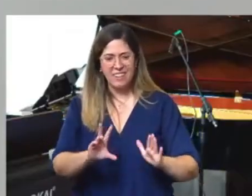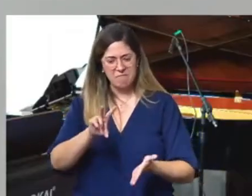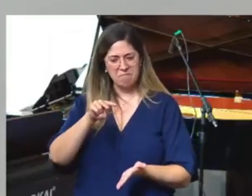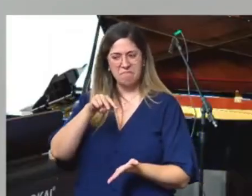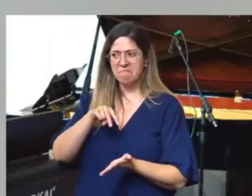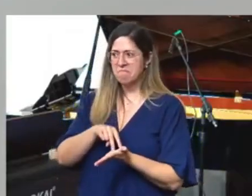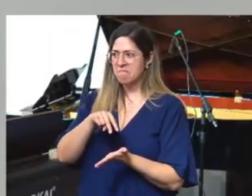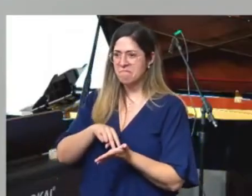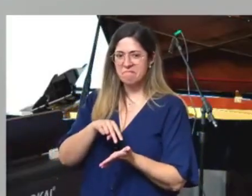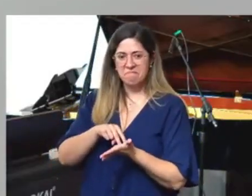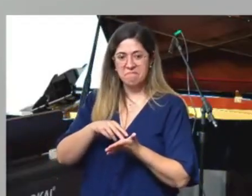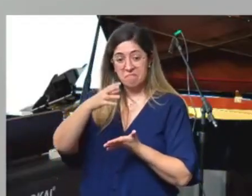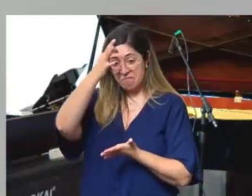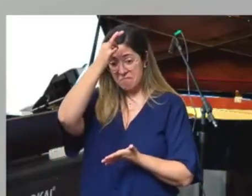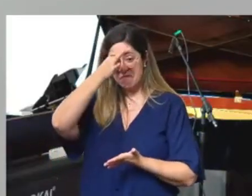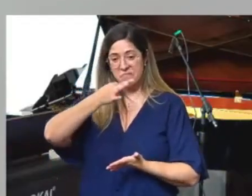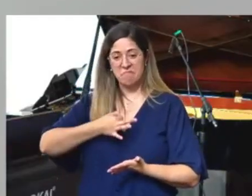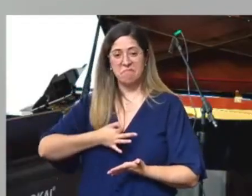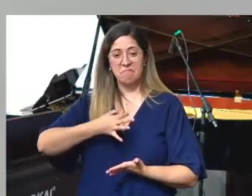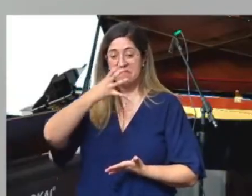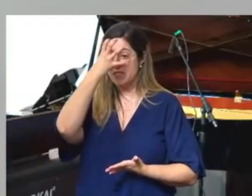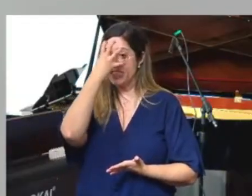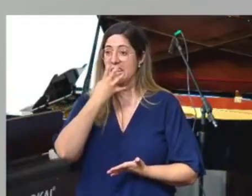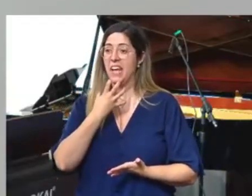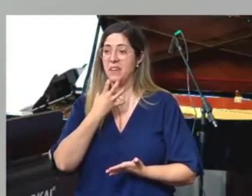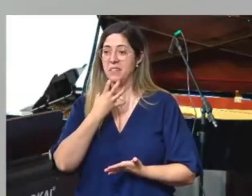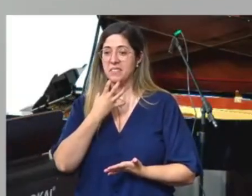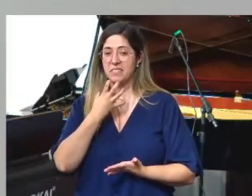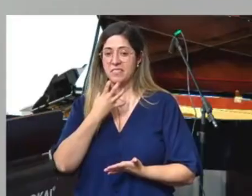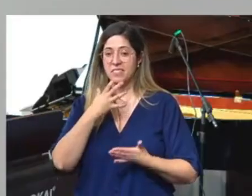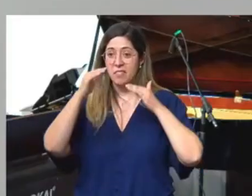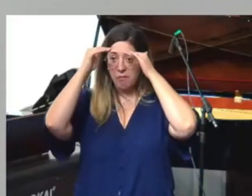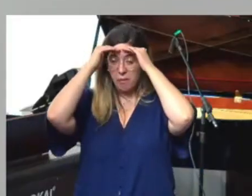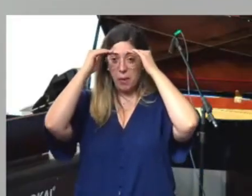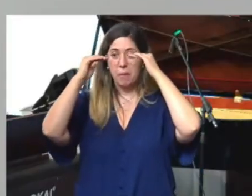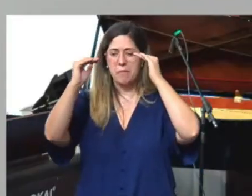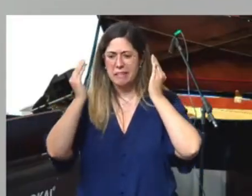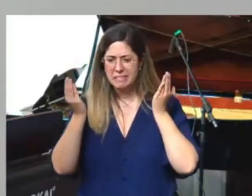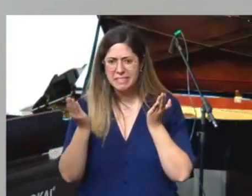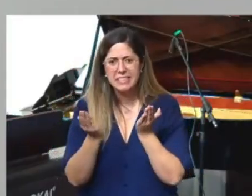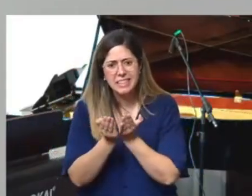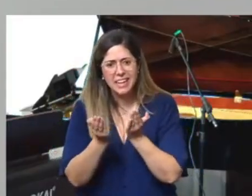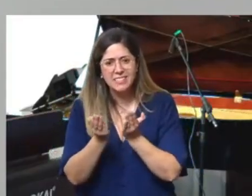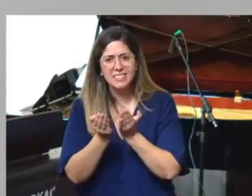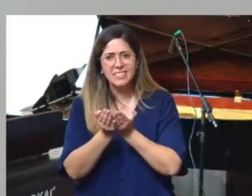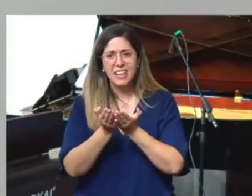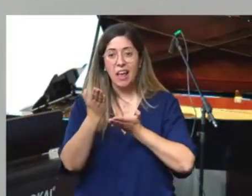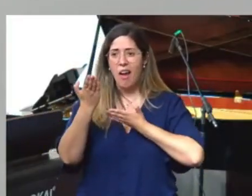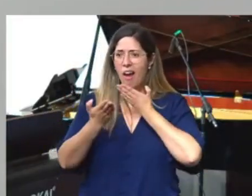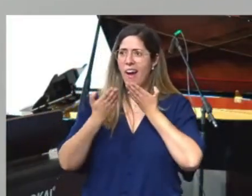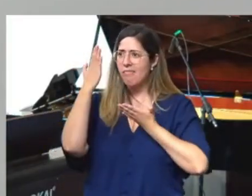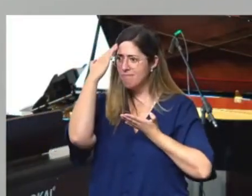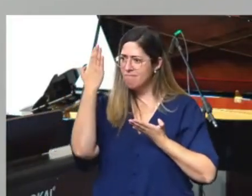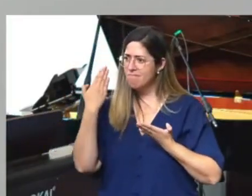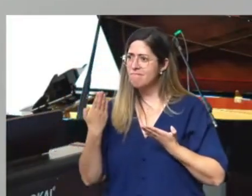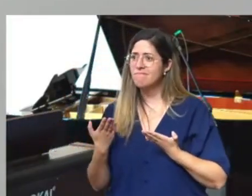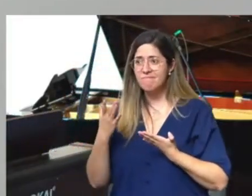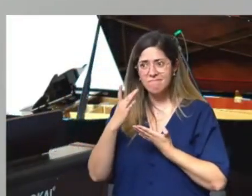jeitinho brasileiro, agora é um homem de uma conduta cristã, que honra a Cristo.